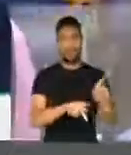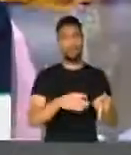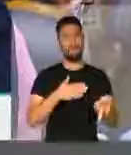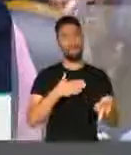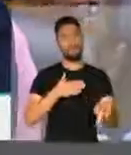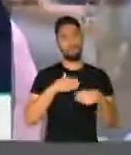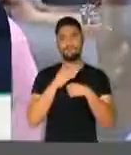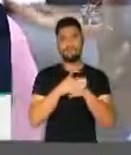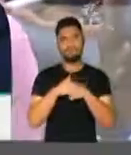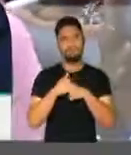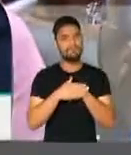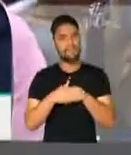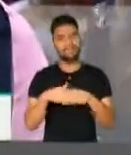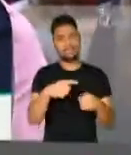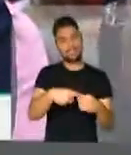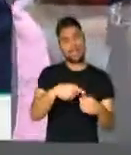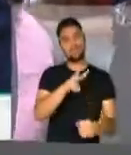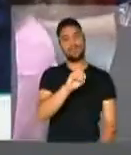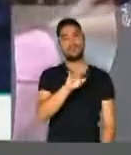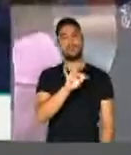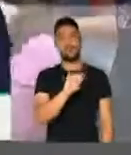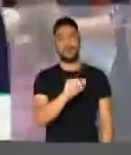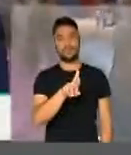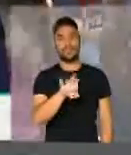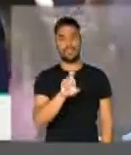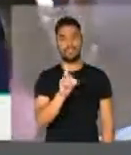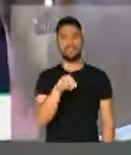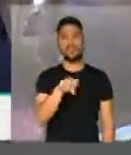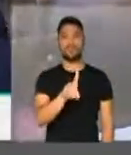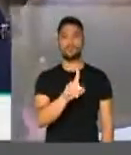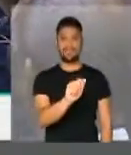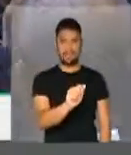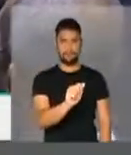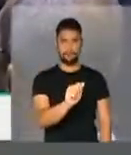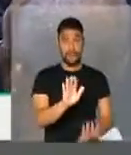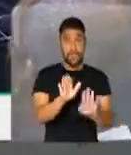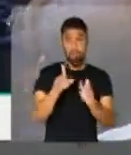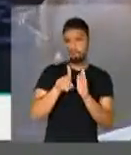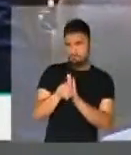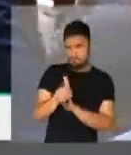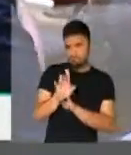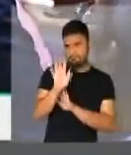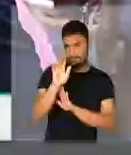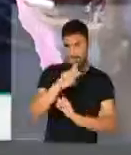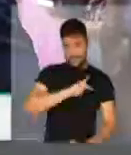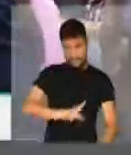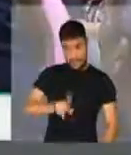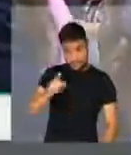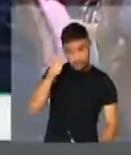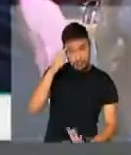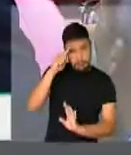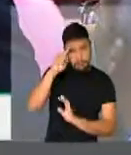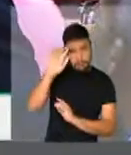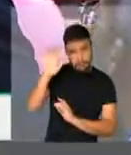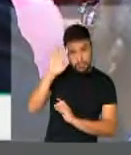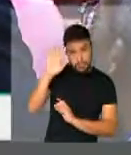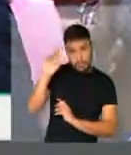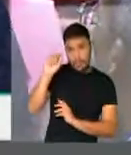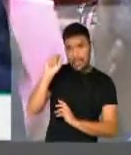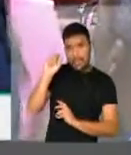minha querida Volta Redonda. Senhor presidente, imagine o senhor acordar todo